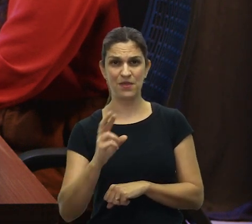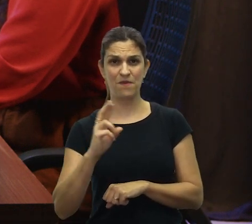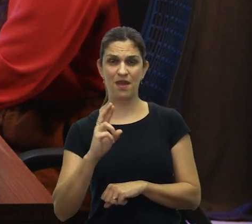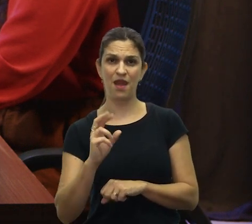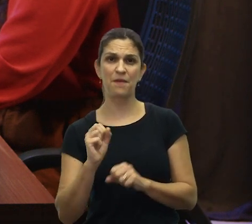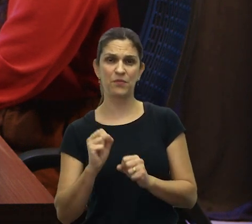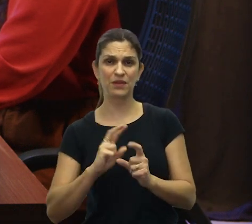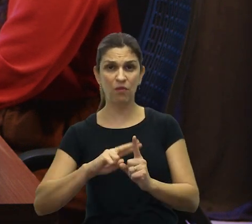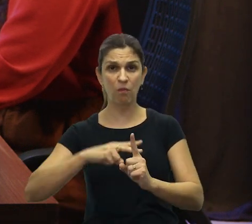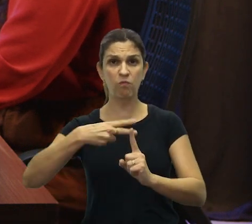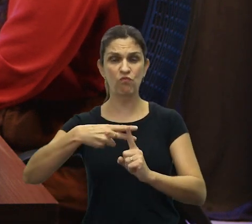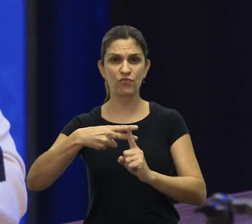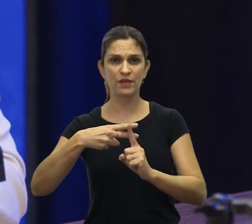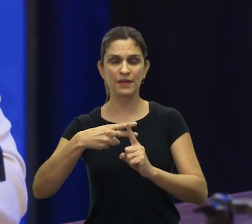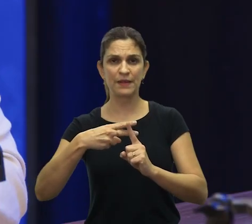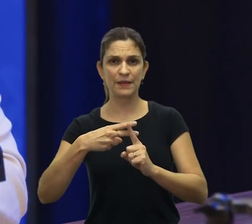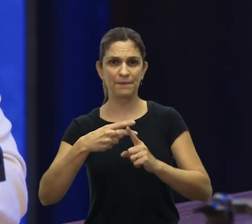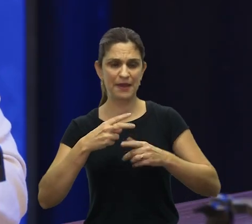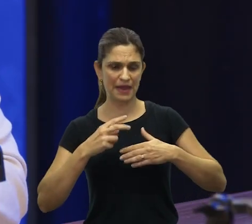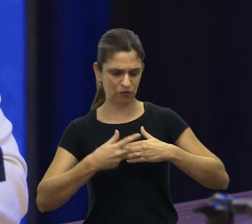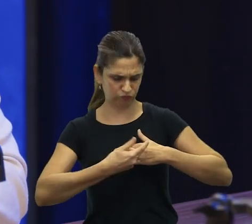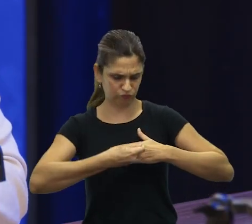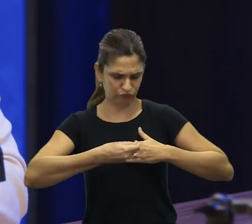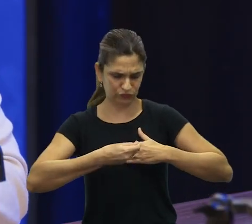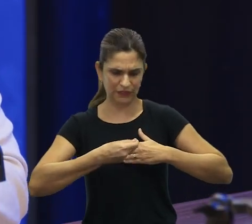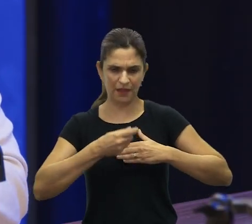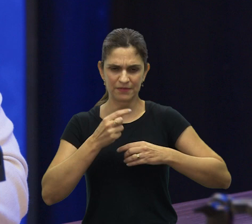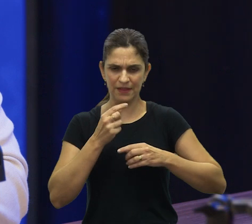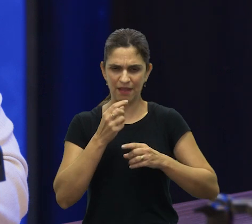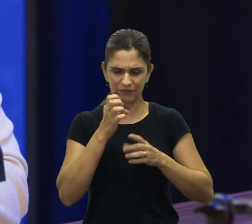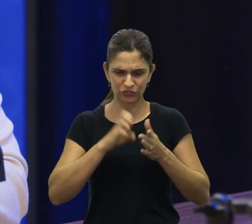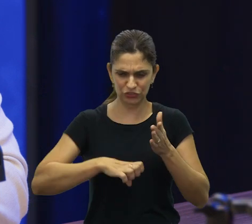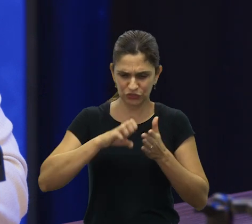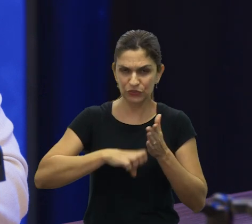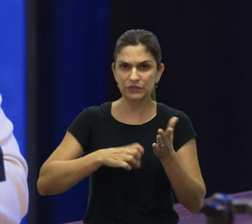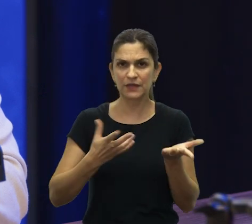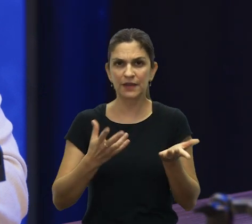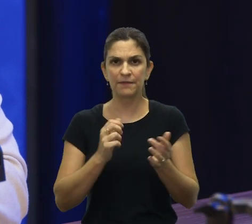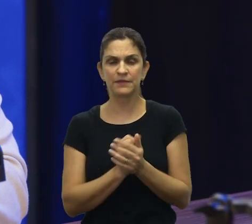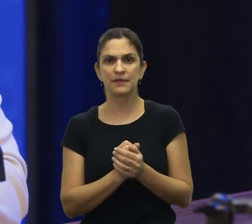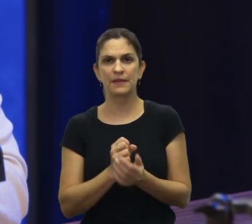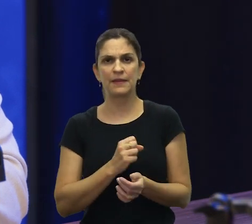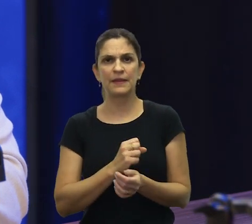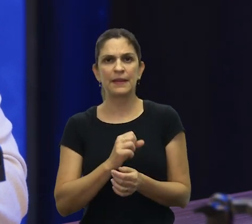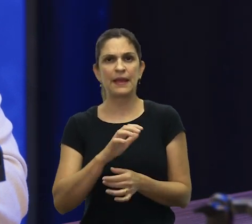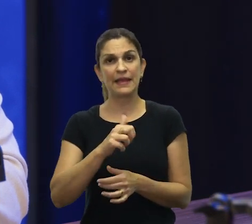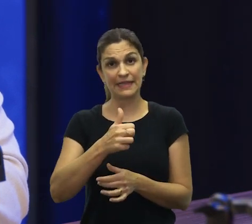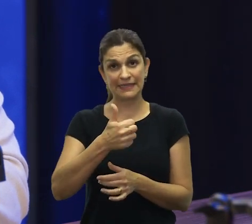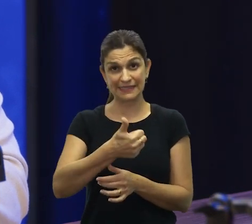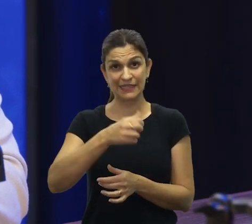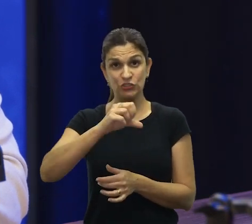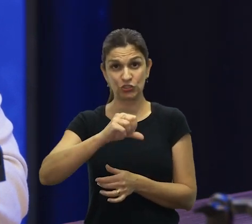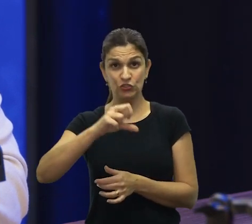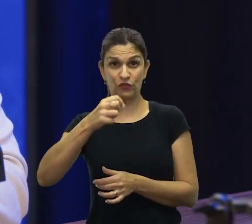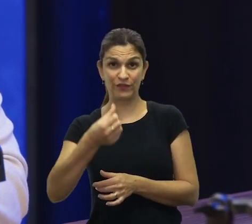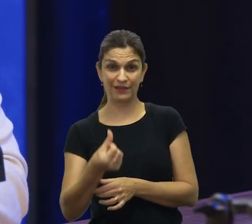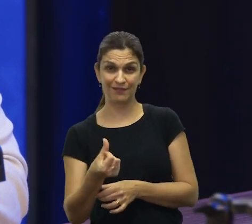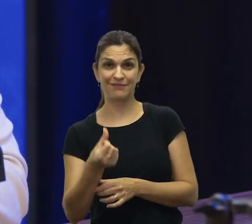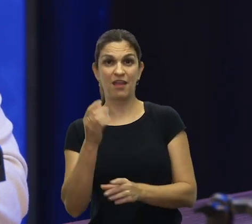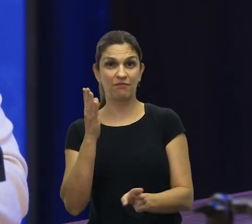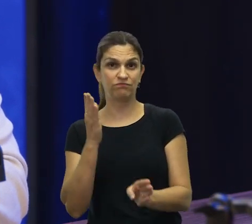R$1.300.000, podendo ser o dobro disso, para as biópsias de mama. E fizemos, já no número atualizado,